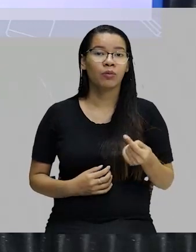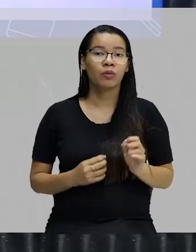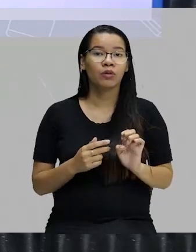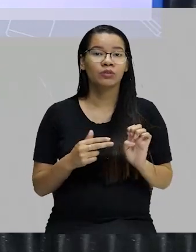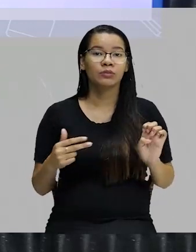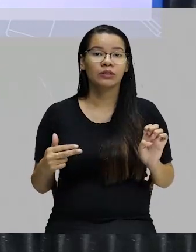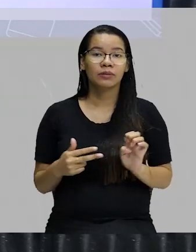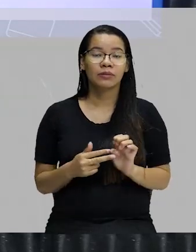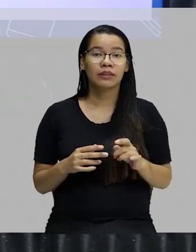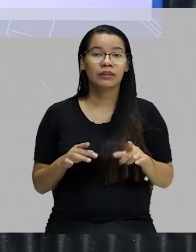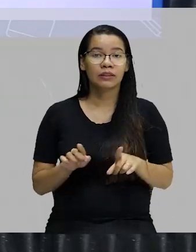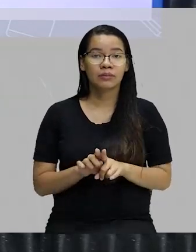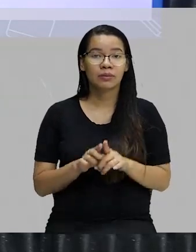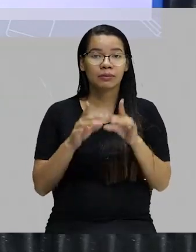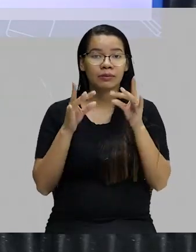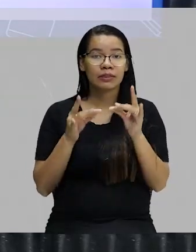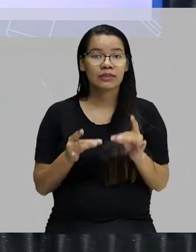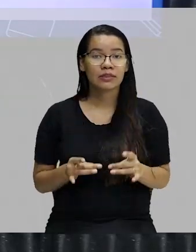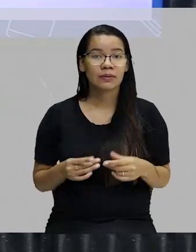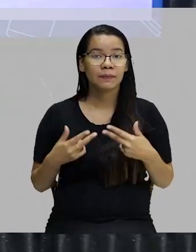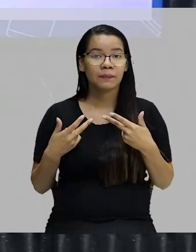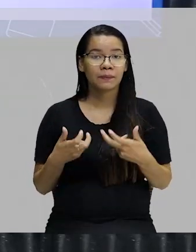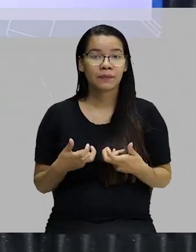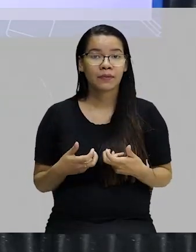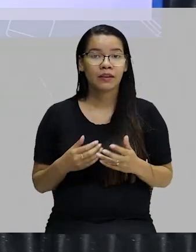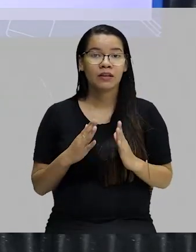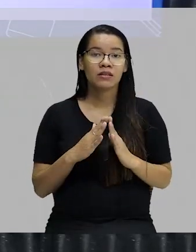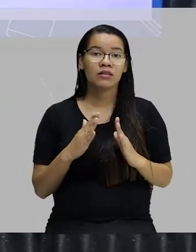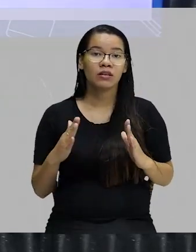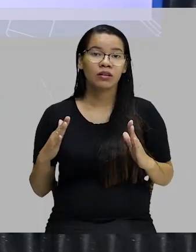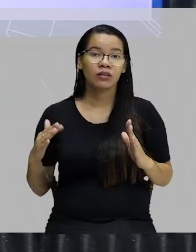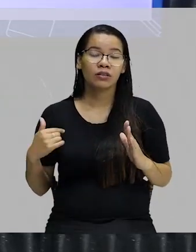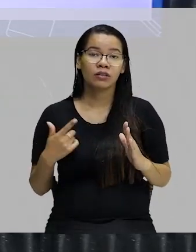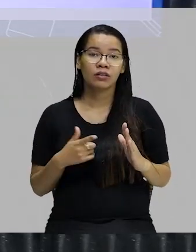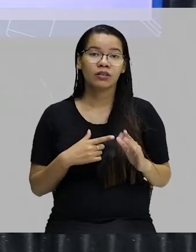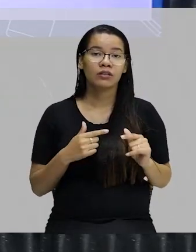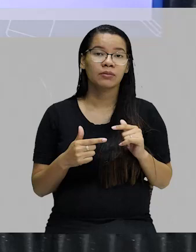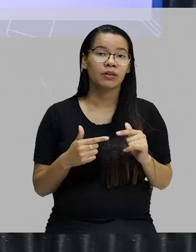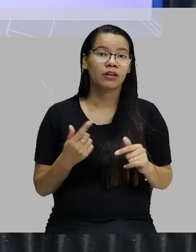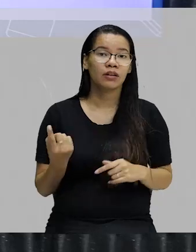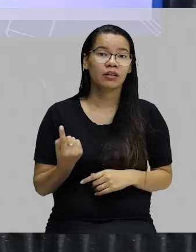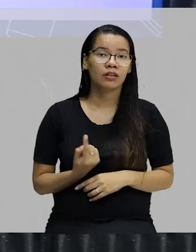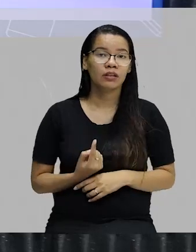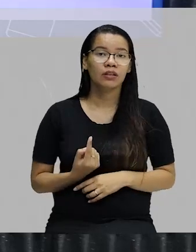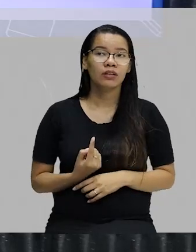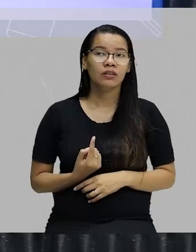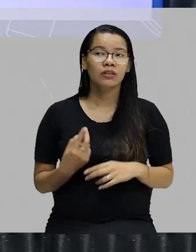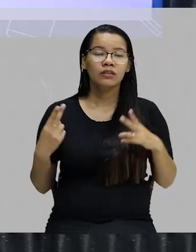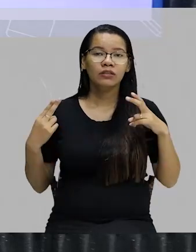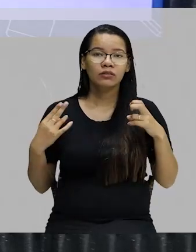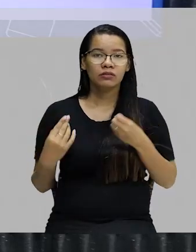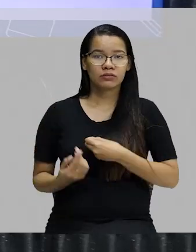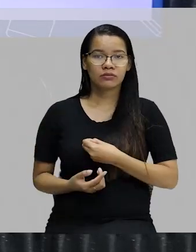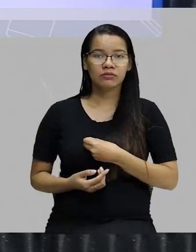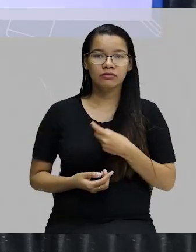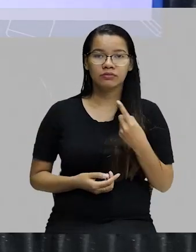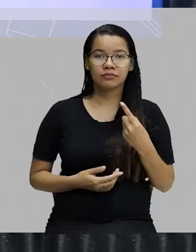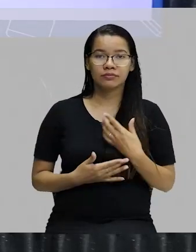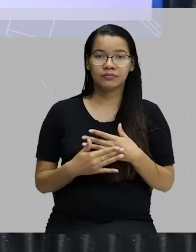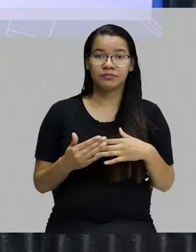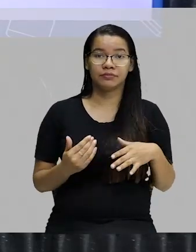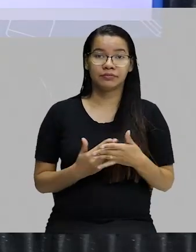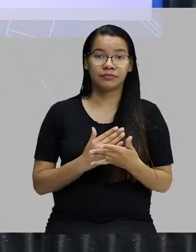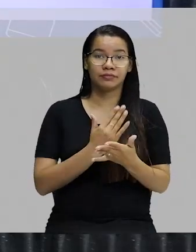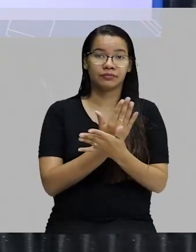o detalhe. Nas sequências que nós estamos trabalhando aqui, nessa questão de número 1, todas elas são